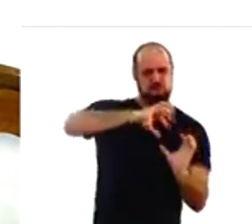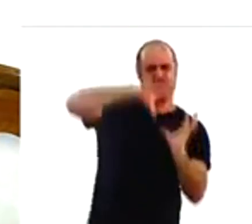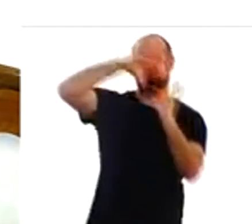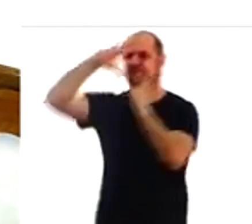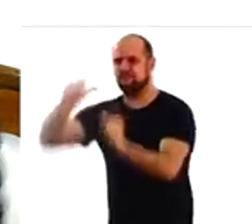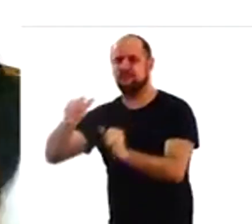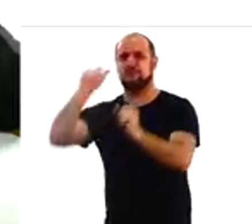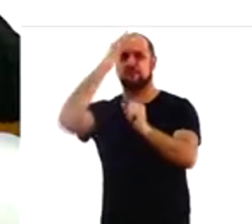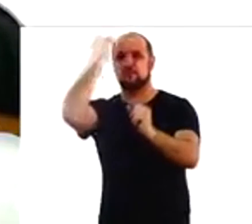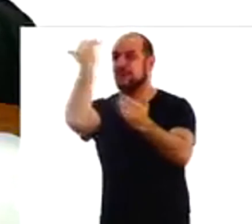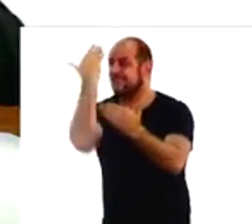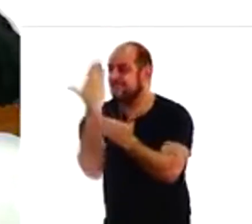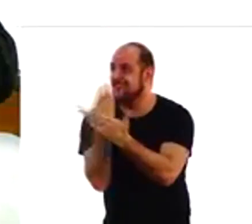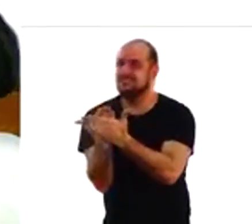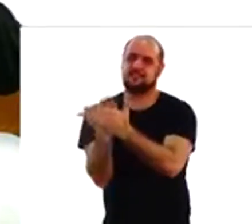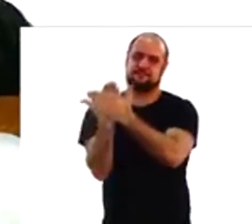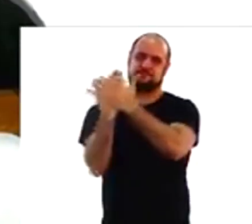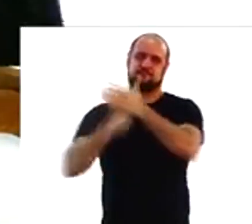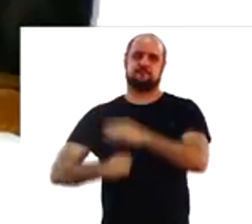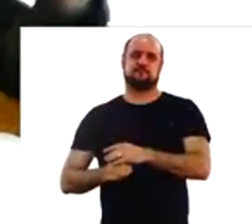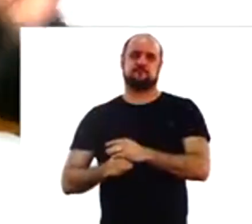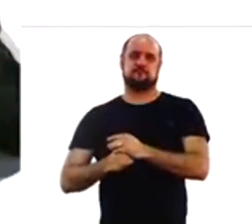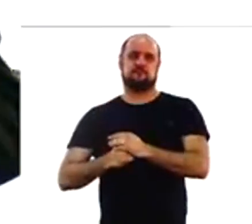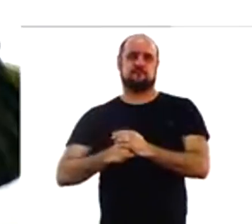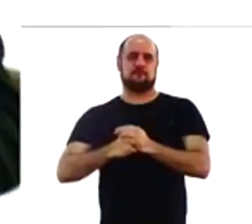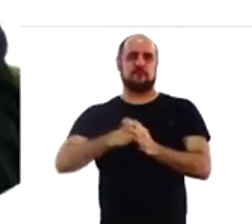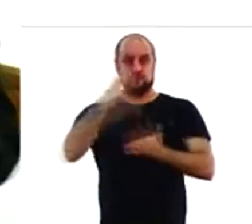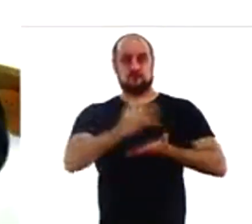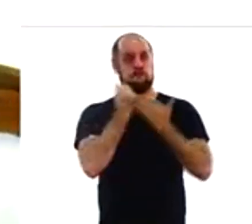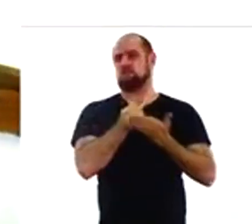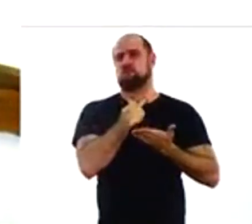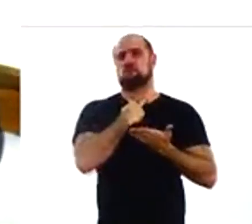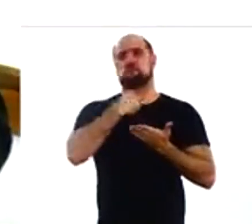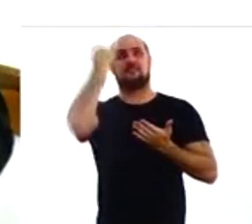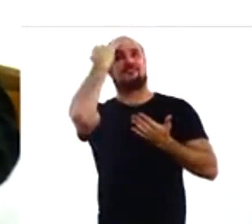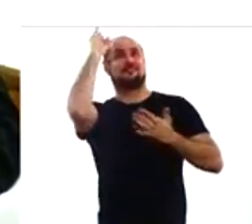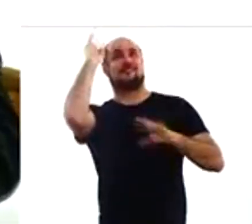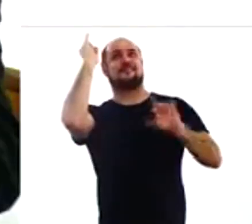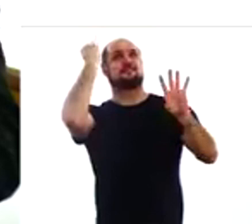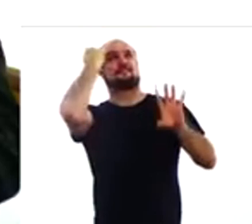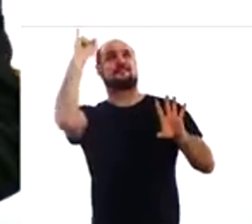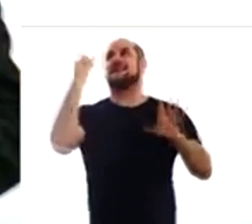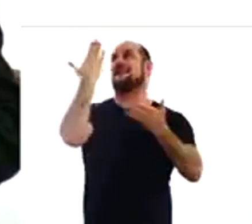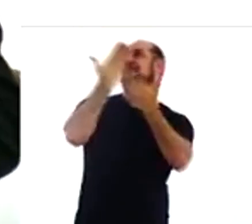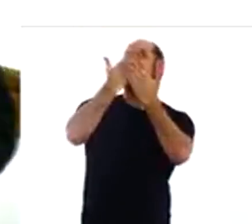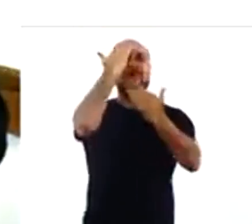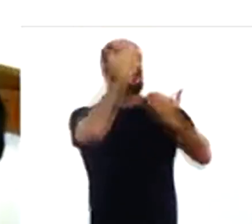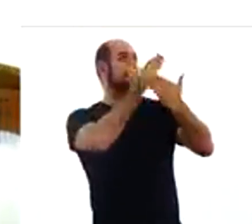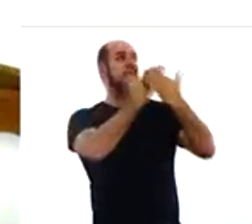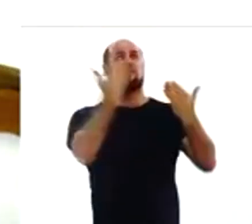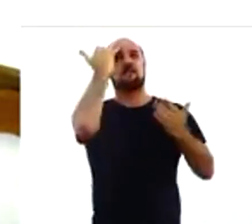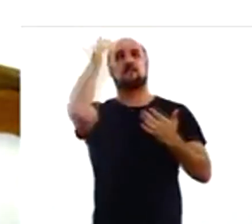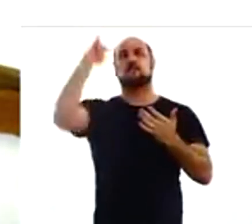que crê. Por isso a salvação não pode ser um conceito assim, não, eu creio em Jesus, eu creio na justificação, eu creio na